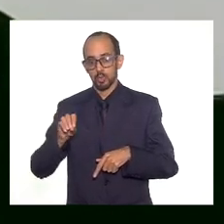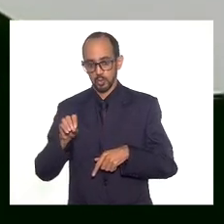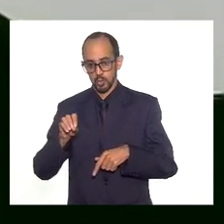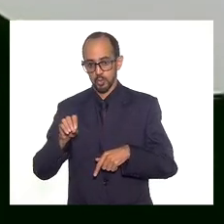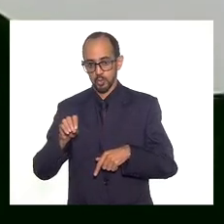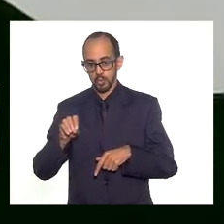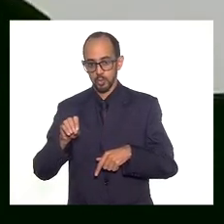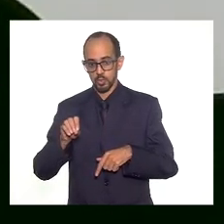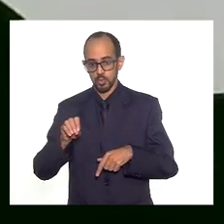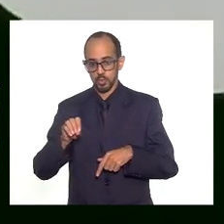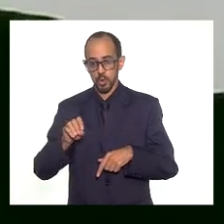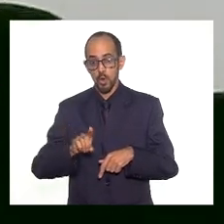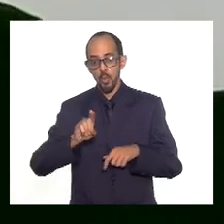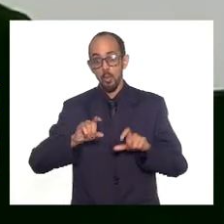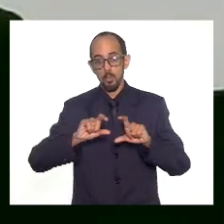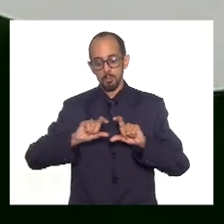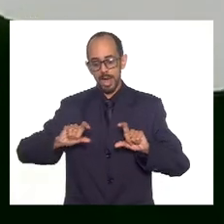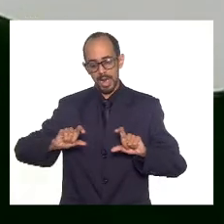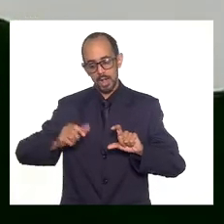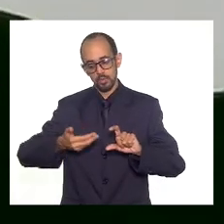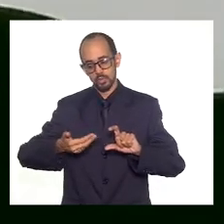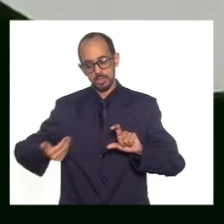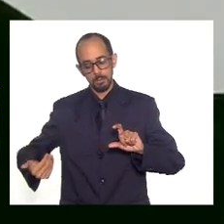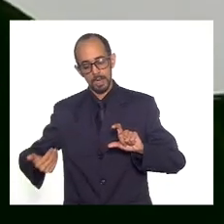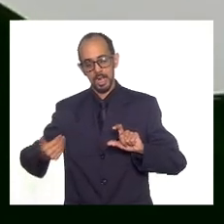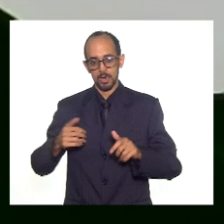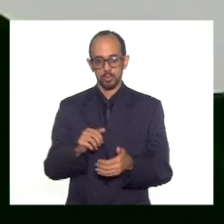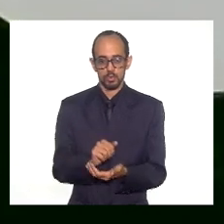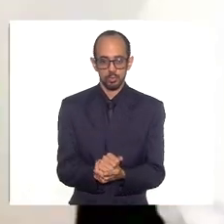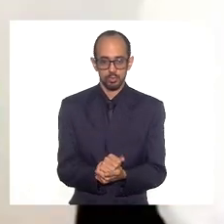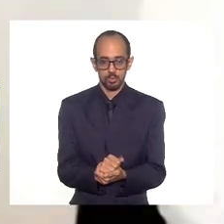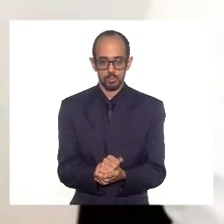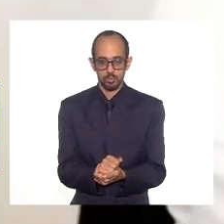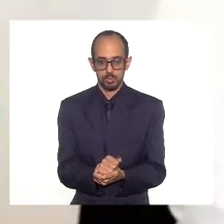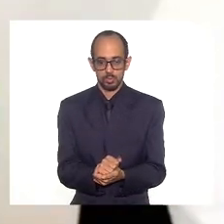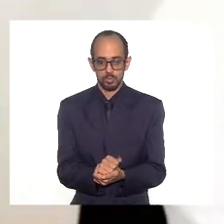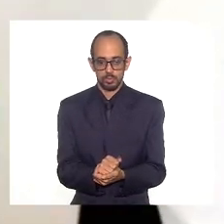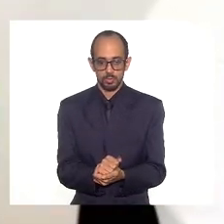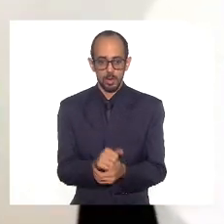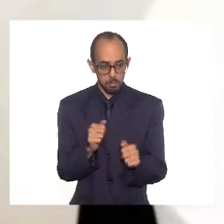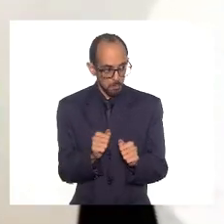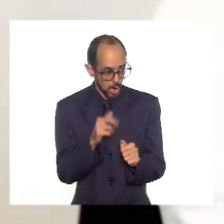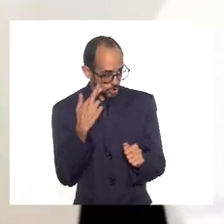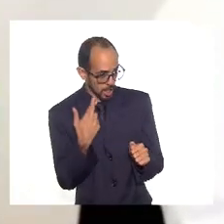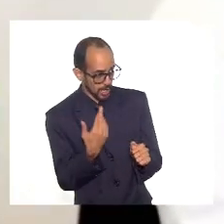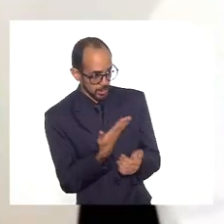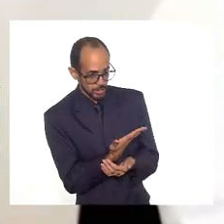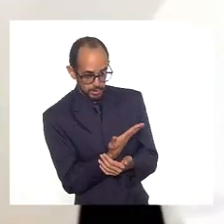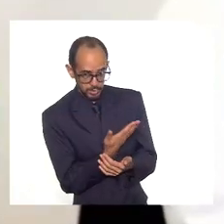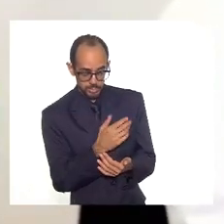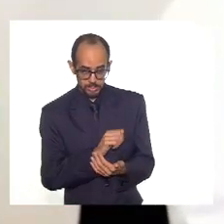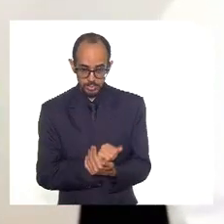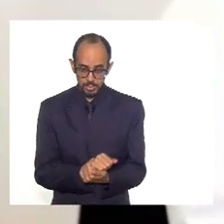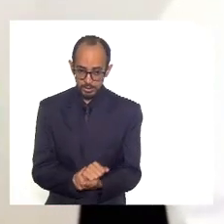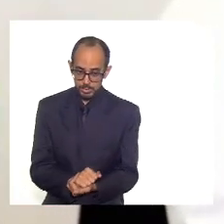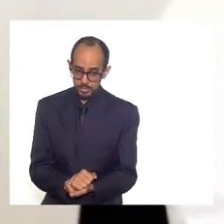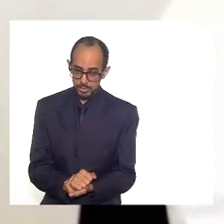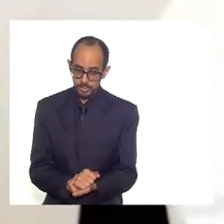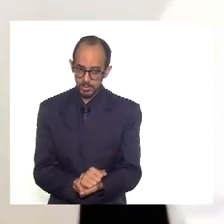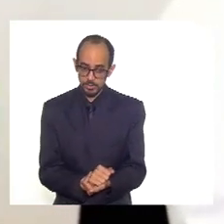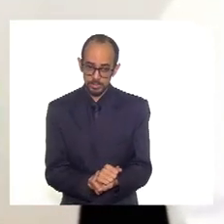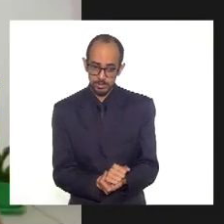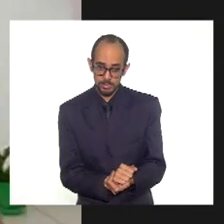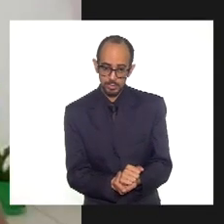parágrafo. Um parágrafo à parte, sem... Pode ser, Renata? Bom?